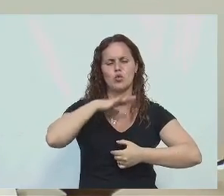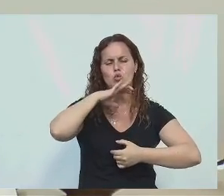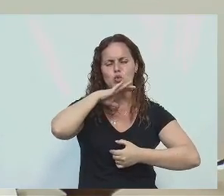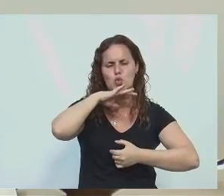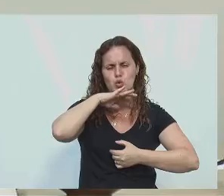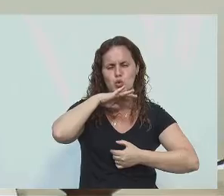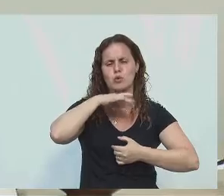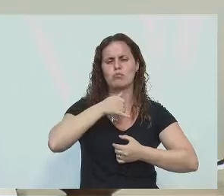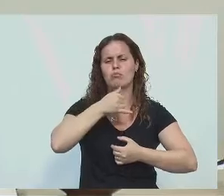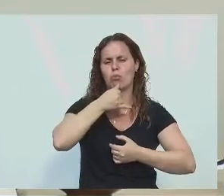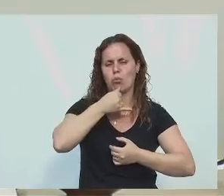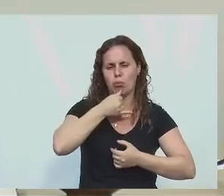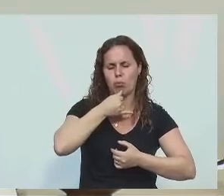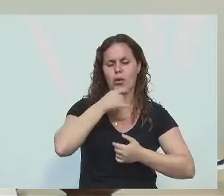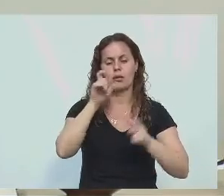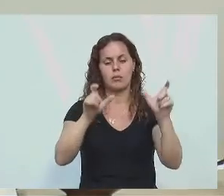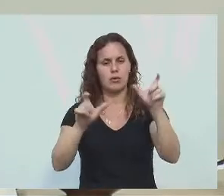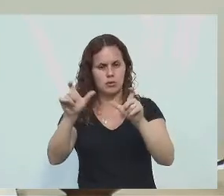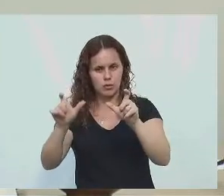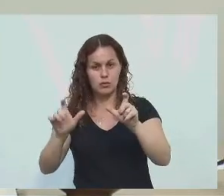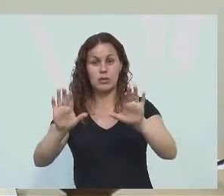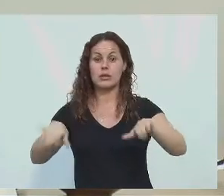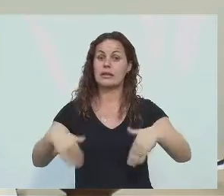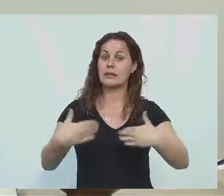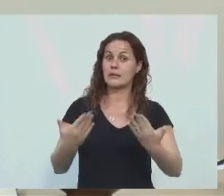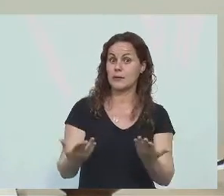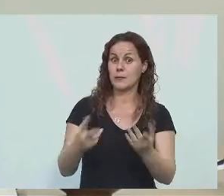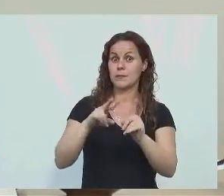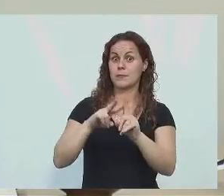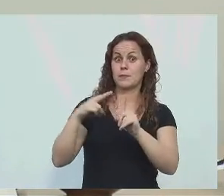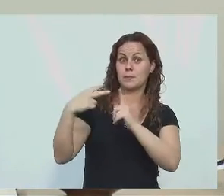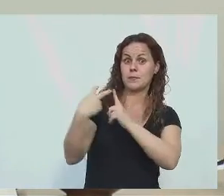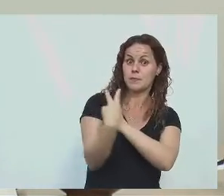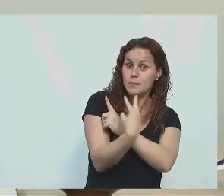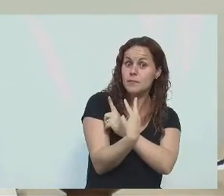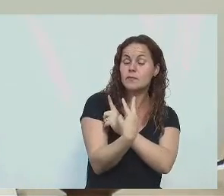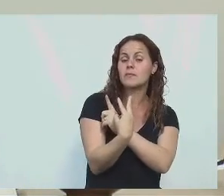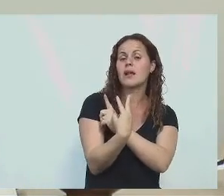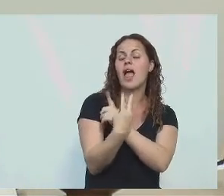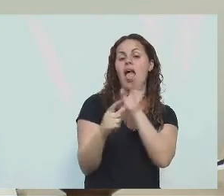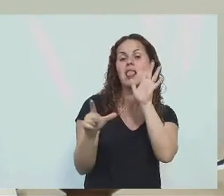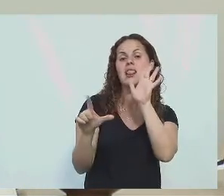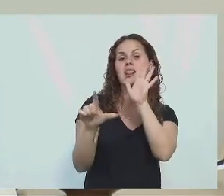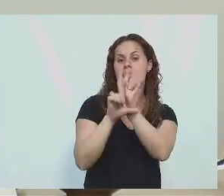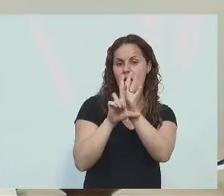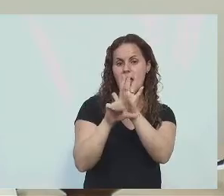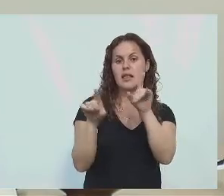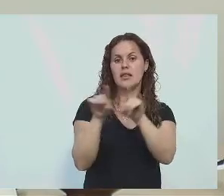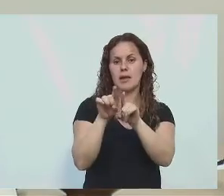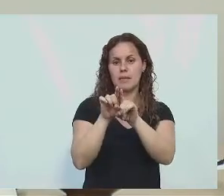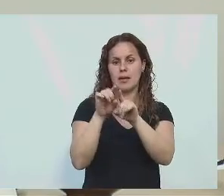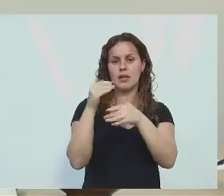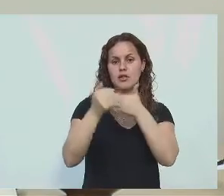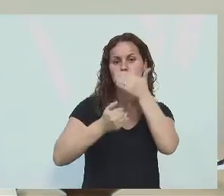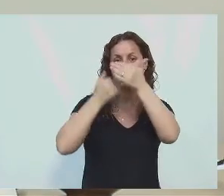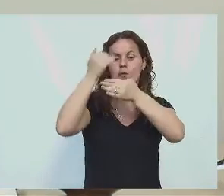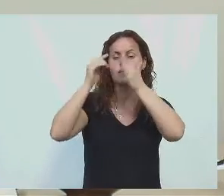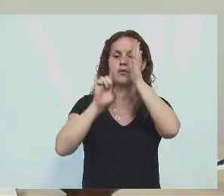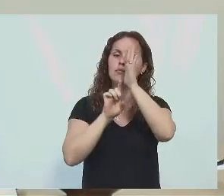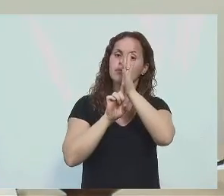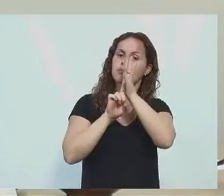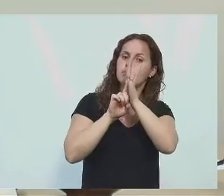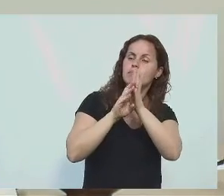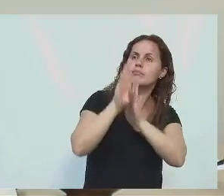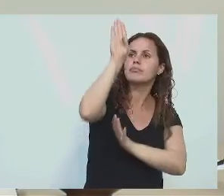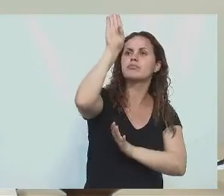pessoas. No outro lado da moeda, por meio dessa lei também, chega o desenvolvimento por meio da